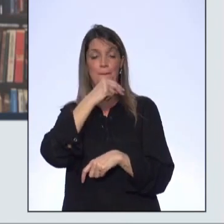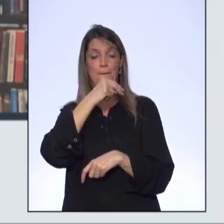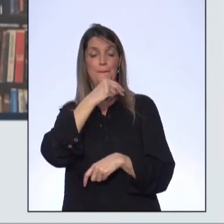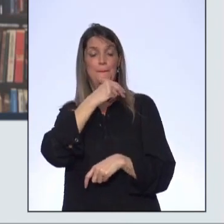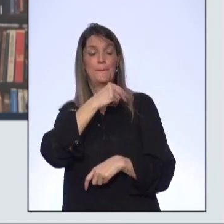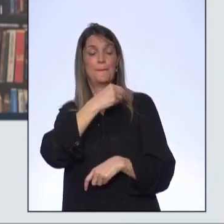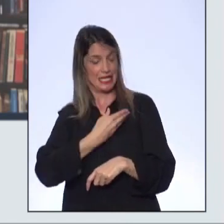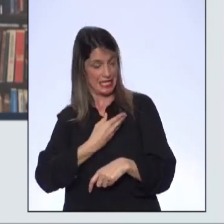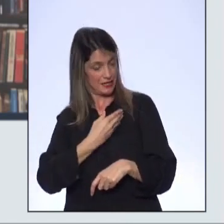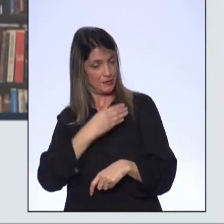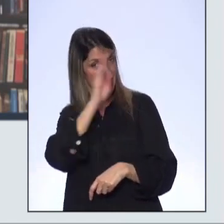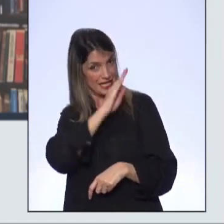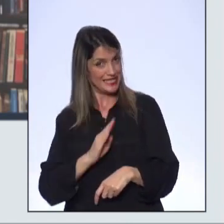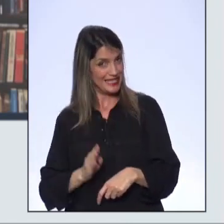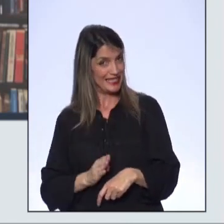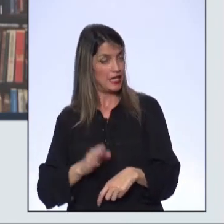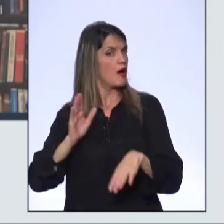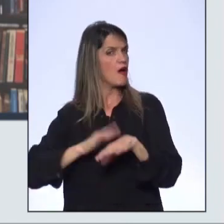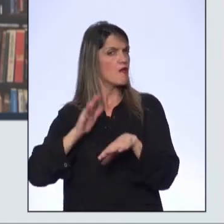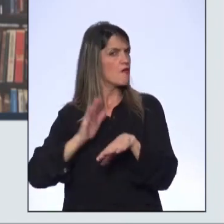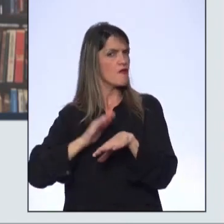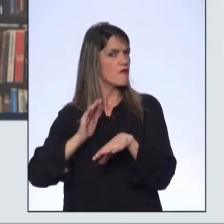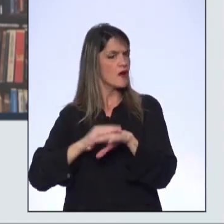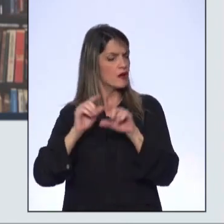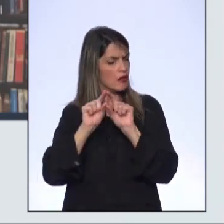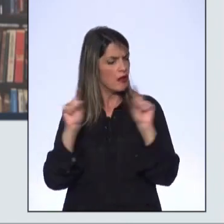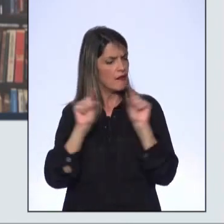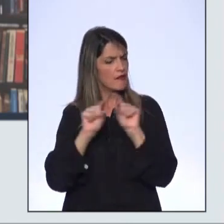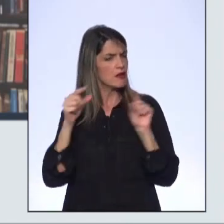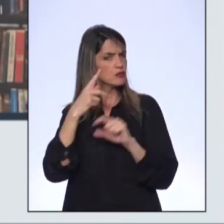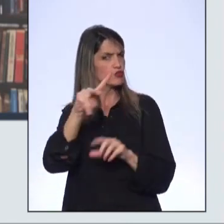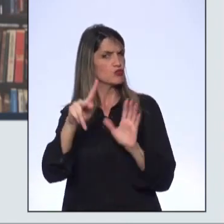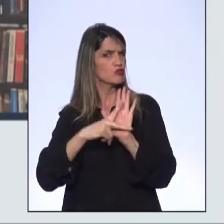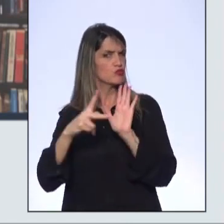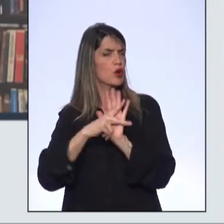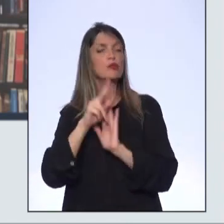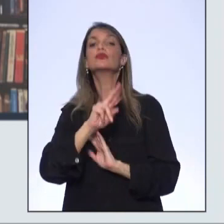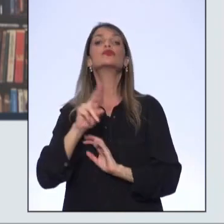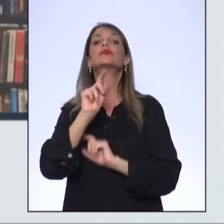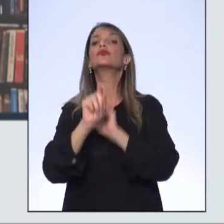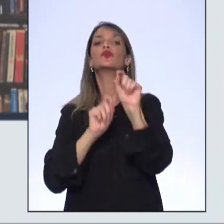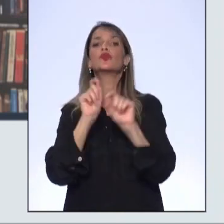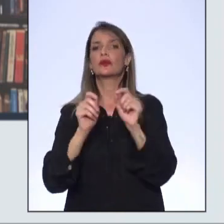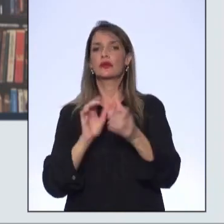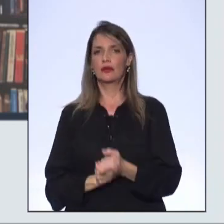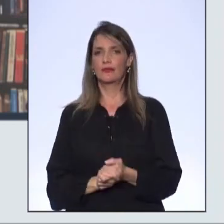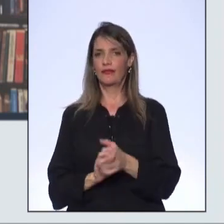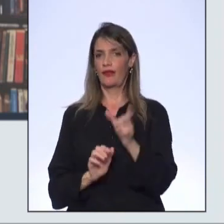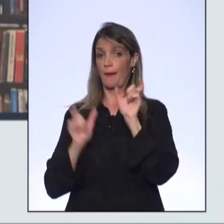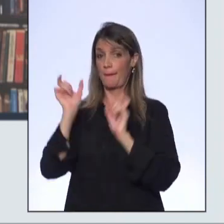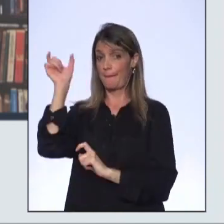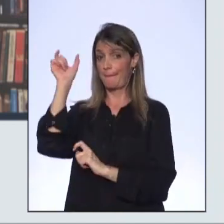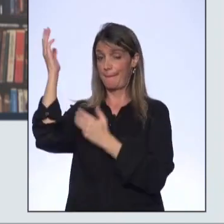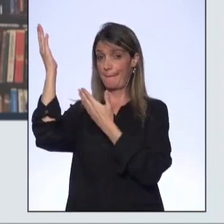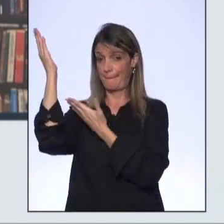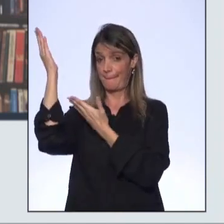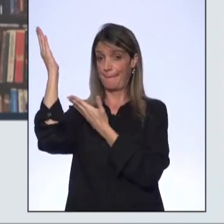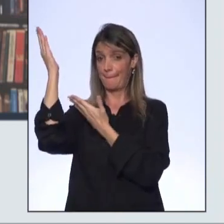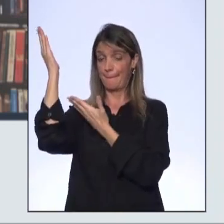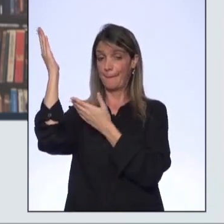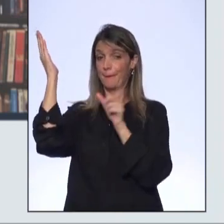sempre: faça a sua própria frase utilizando essa nova palavra,